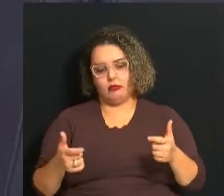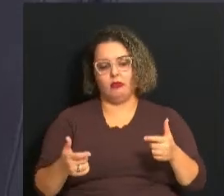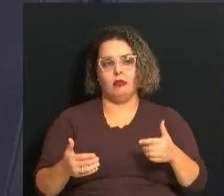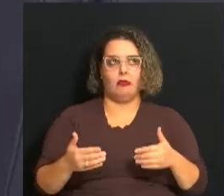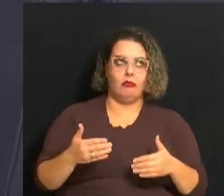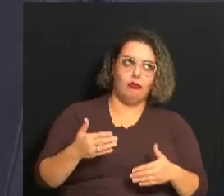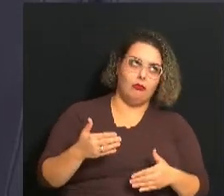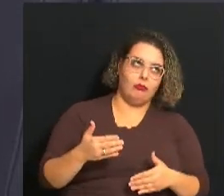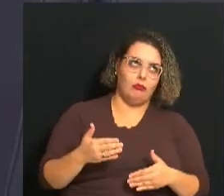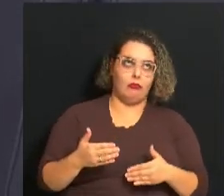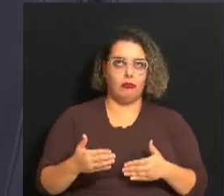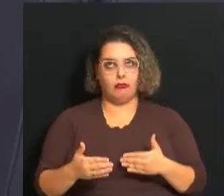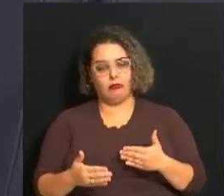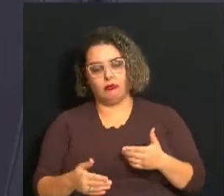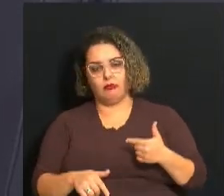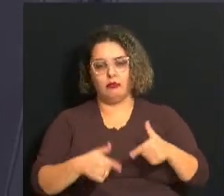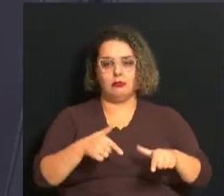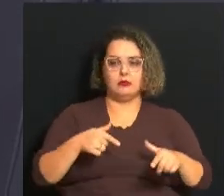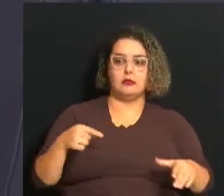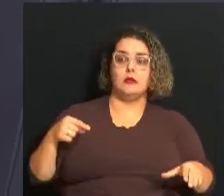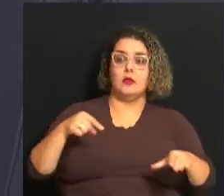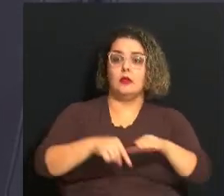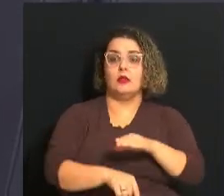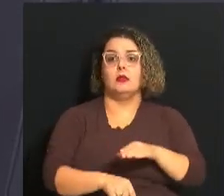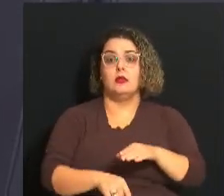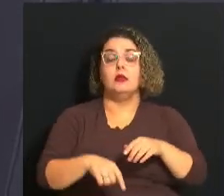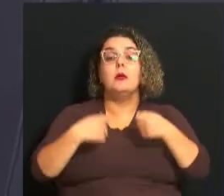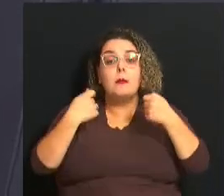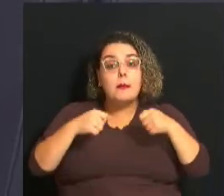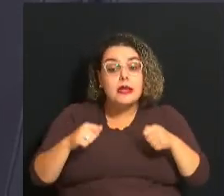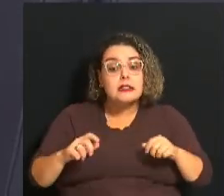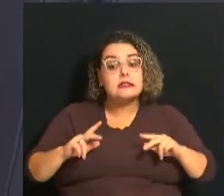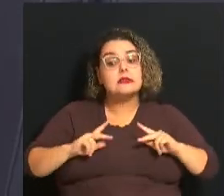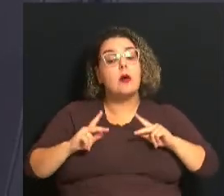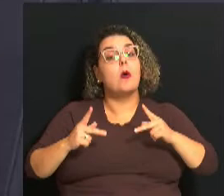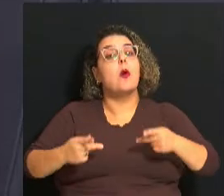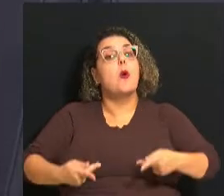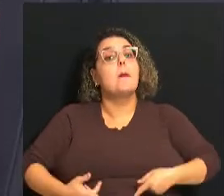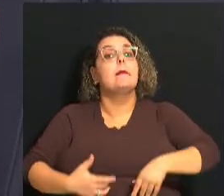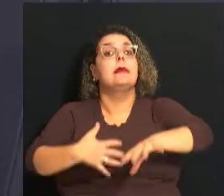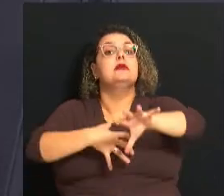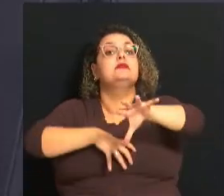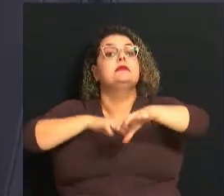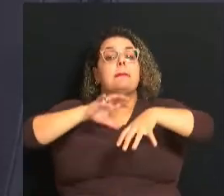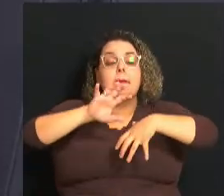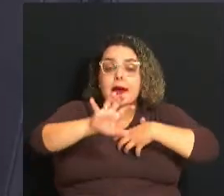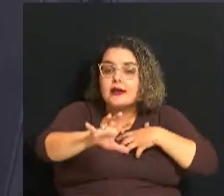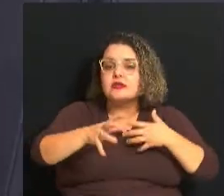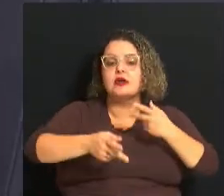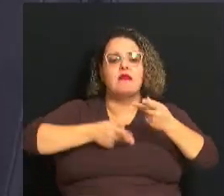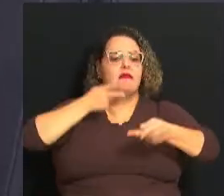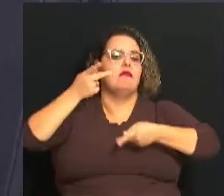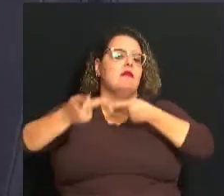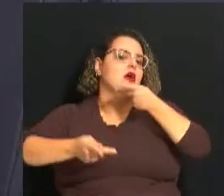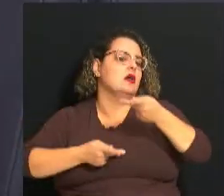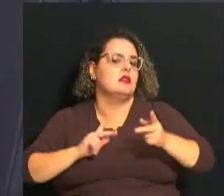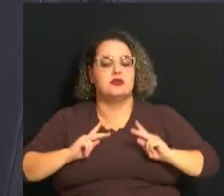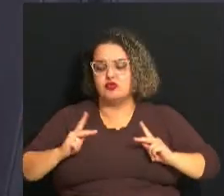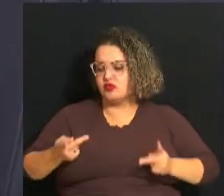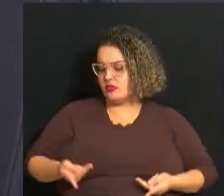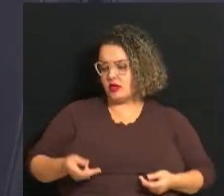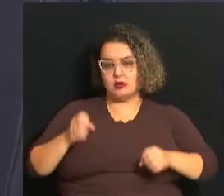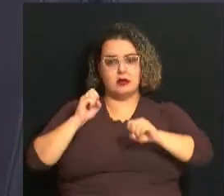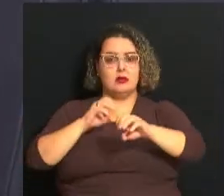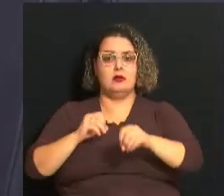trabalhos tem que ser profundamente humanizadores então assim você fala de humanização você fala educação e dentro de